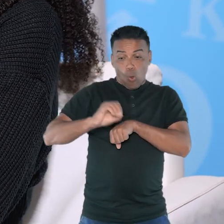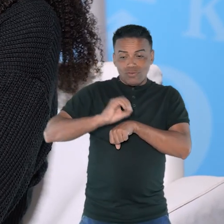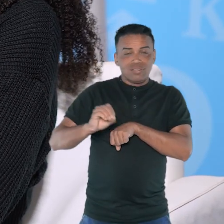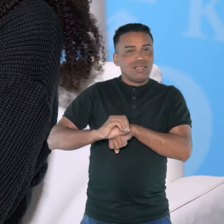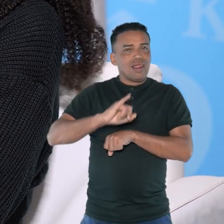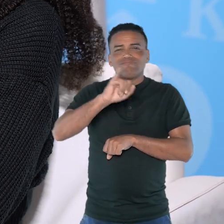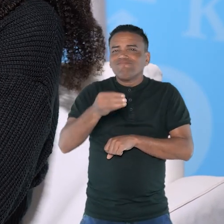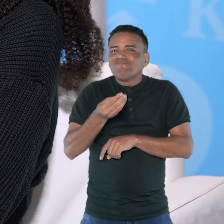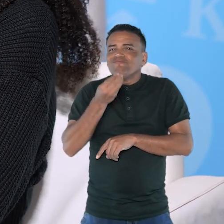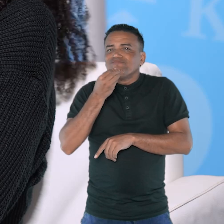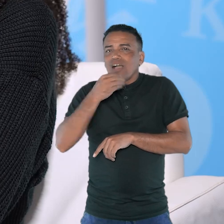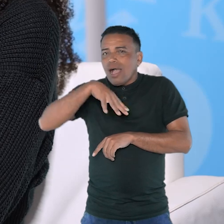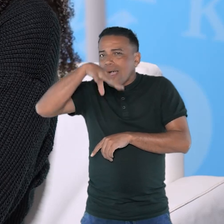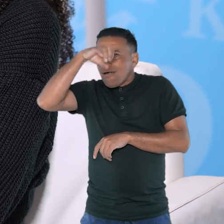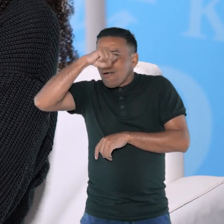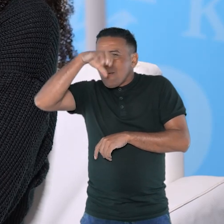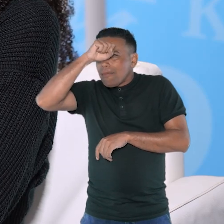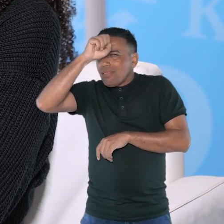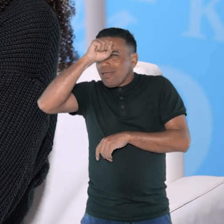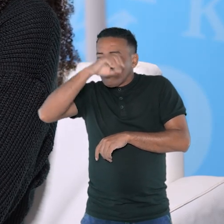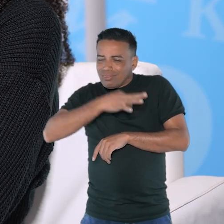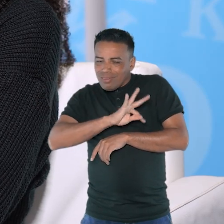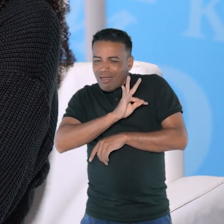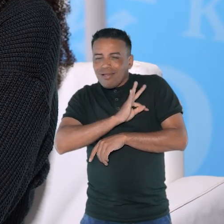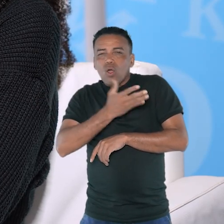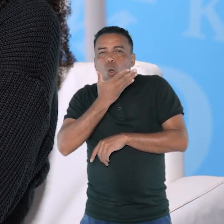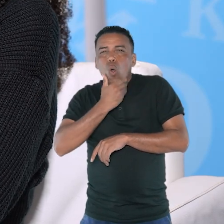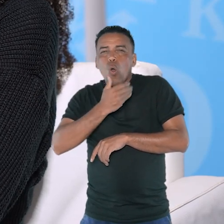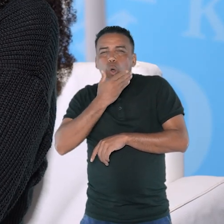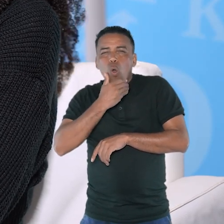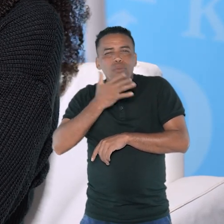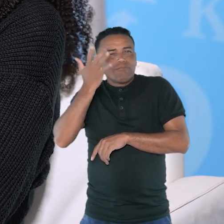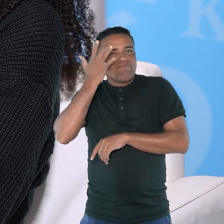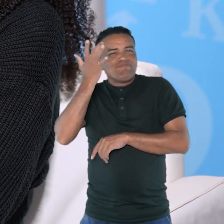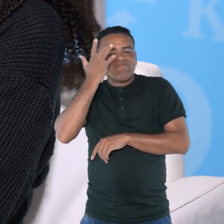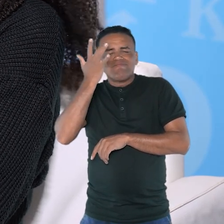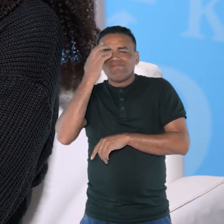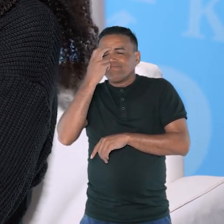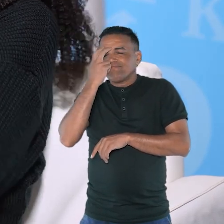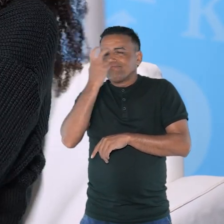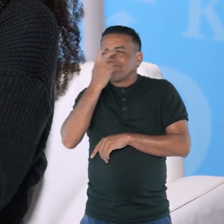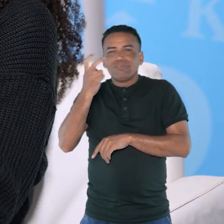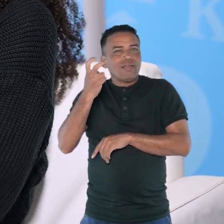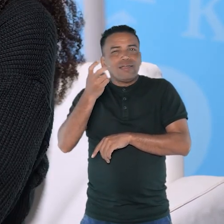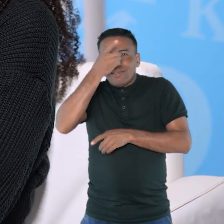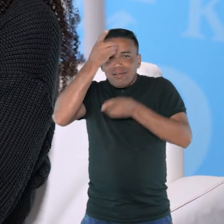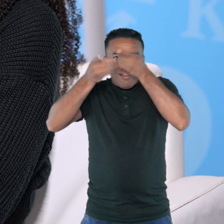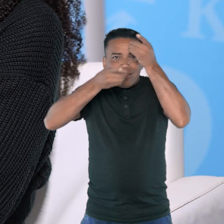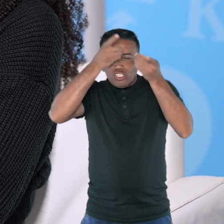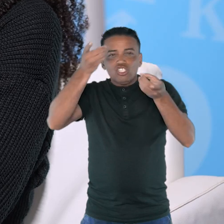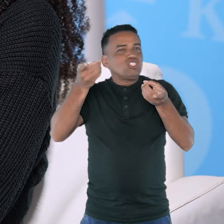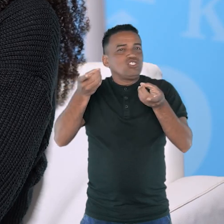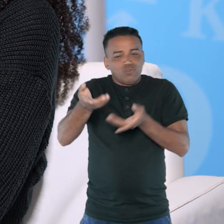de aprender técnicas com esse escritor tão sábio e criativo e generoso em transmitir o